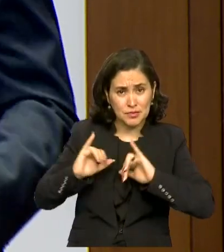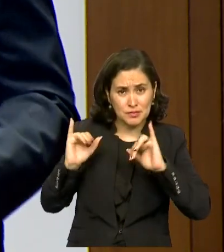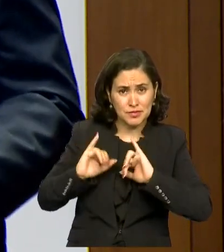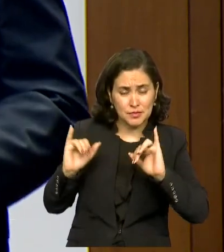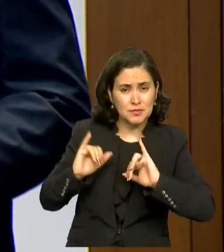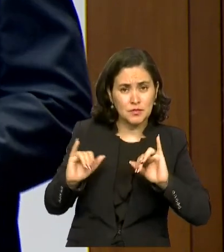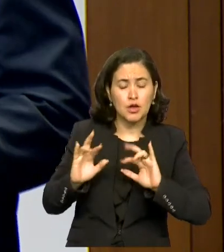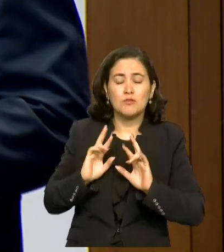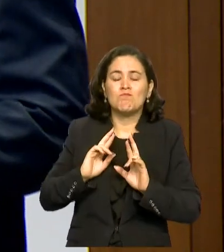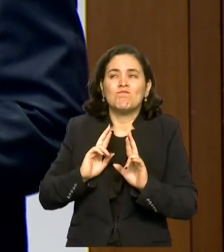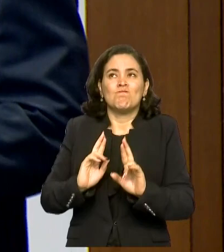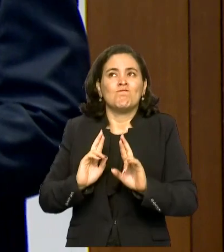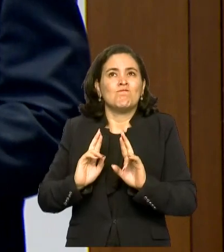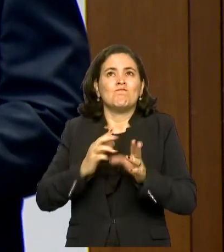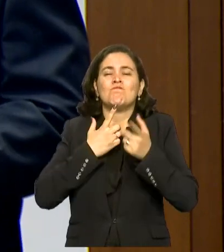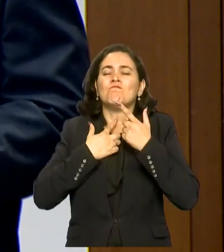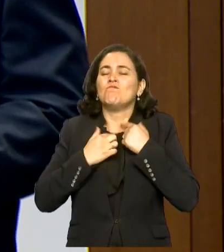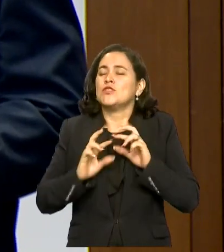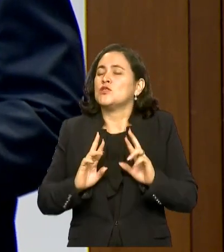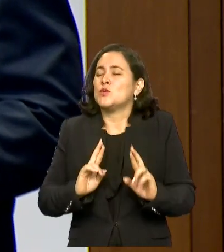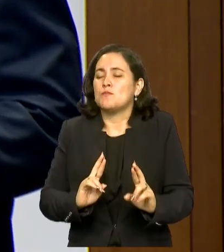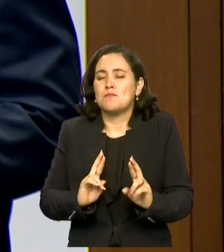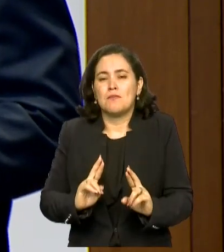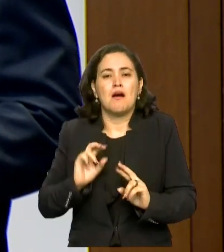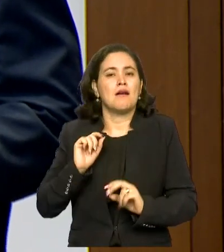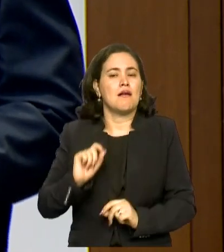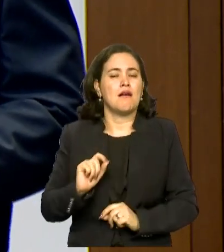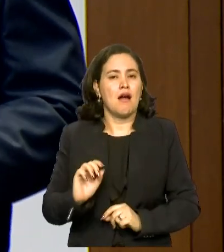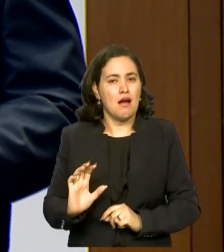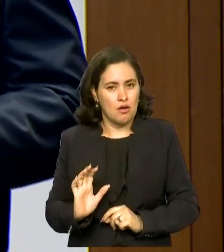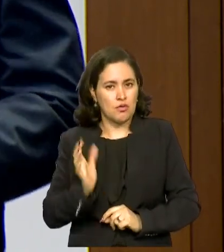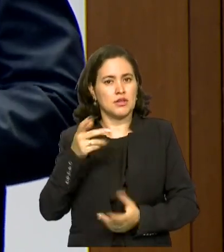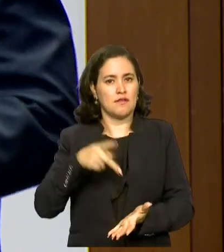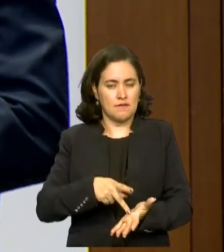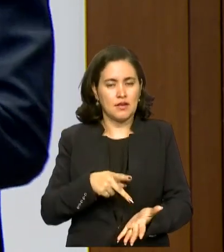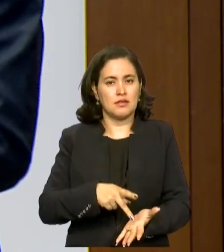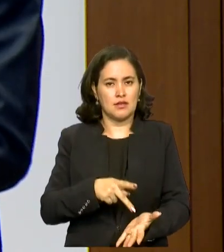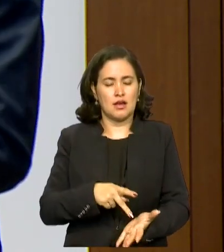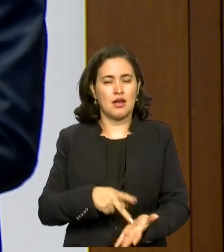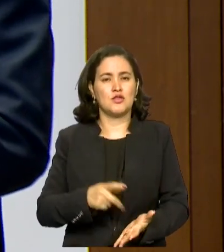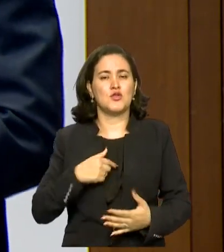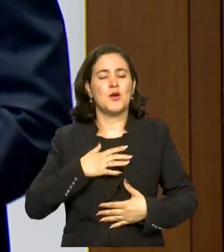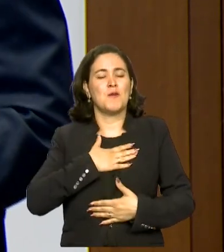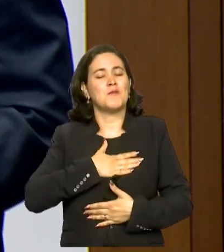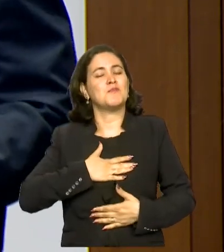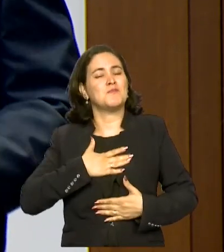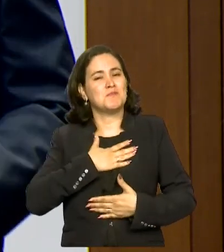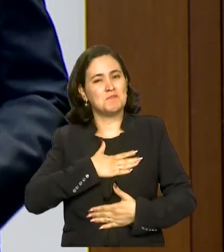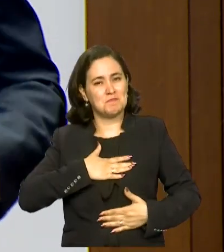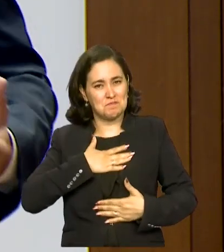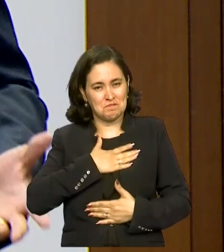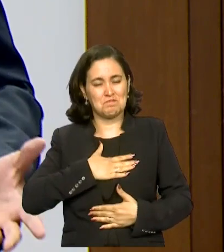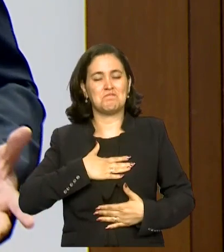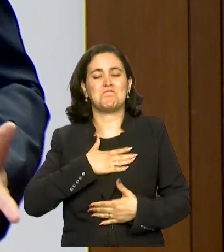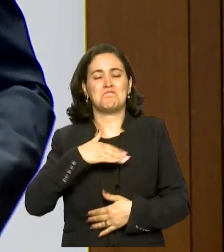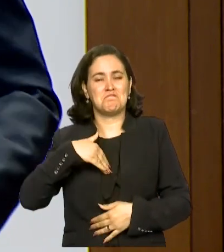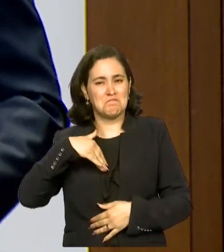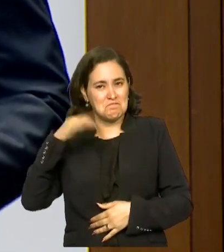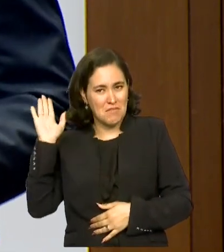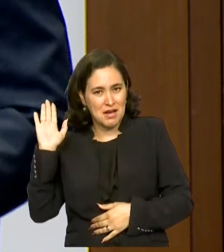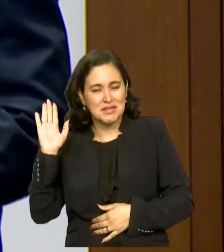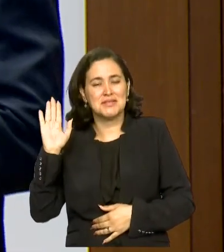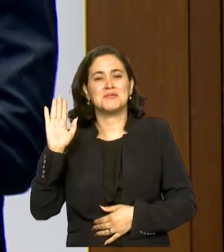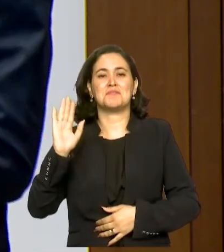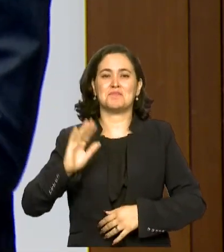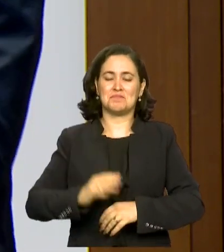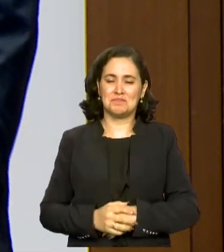na torcida, para que o governador anuncie, nós vamos ficar ainda mais felizes do que estamos com o nosso trabalho